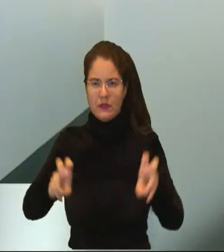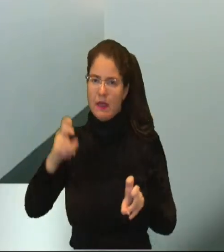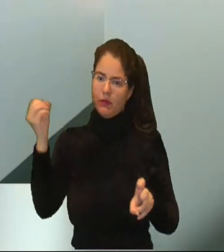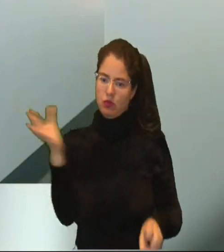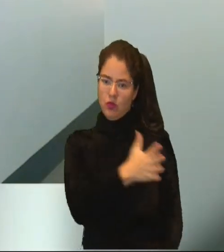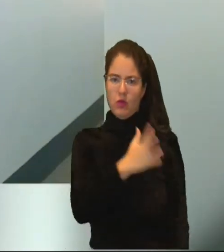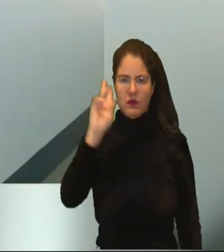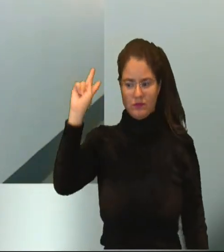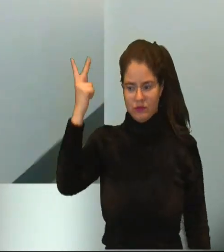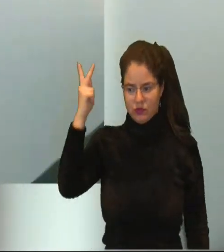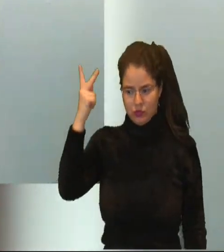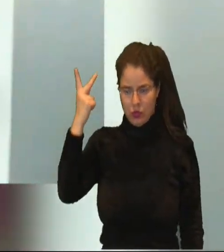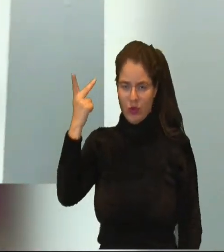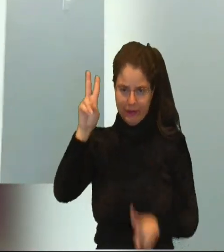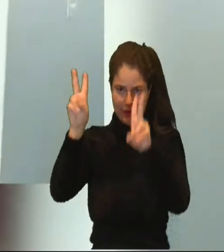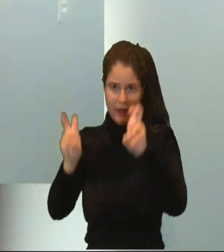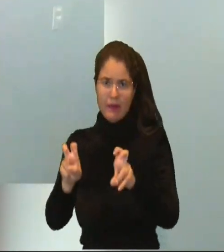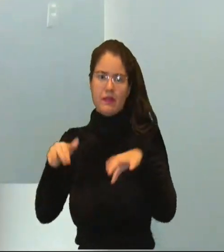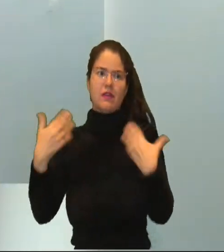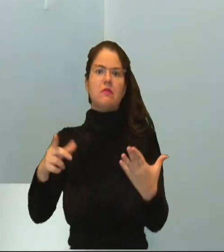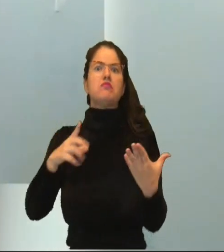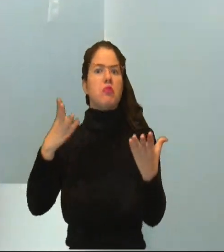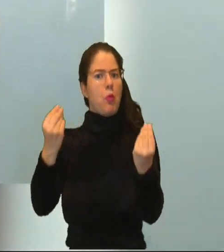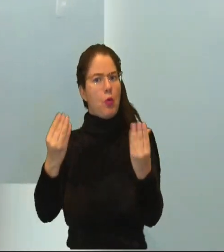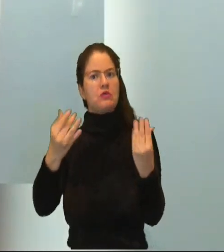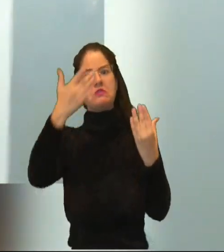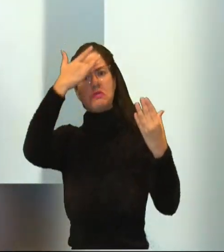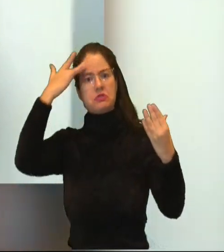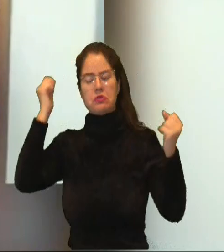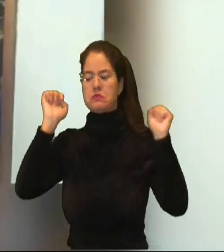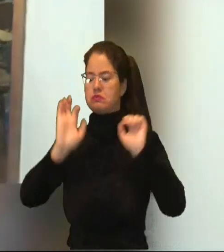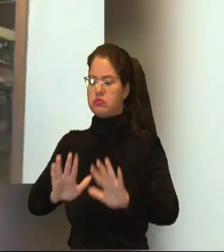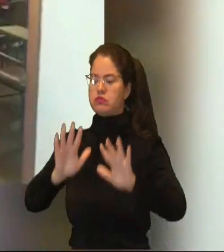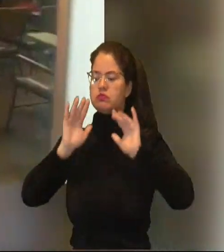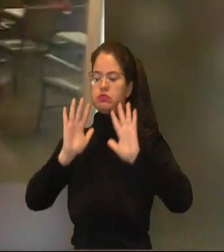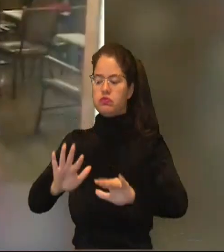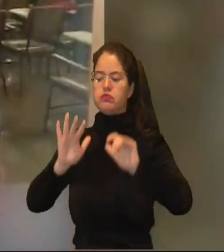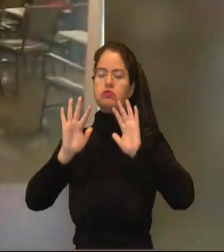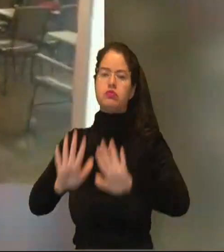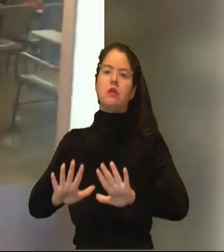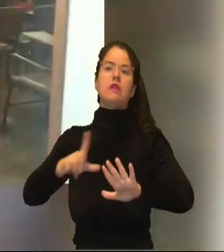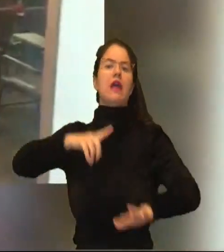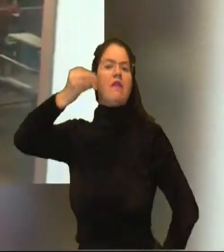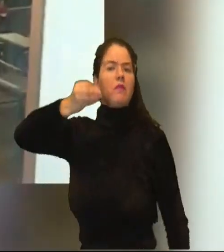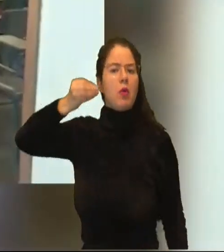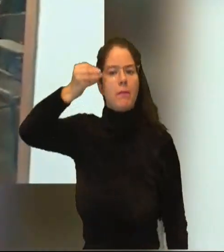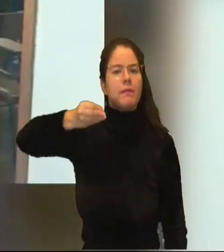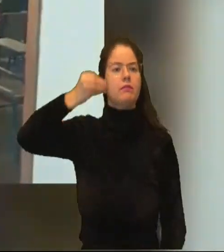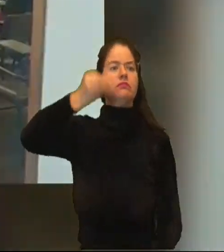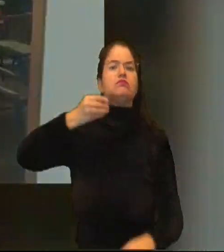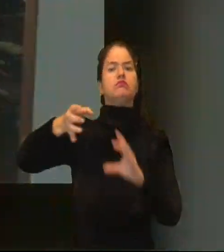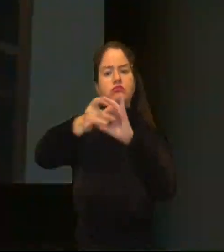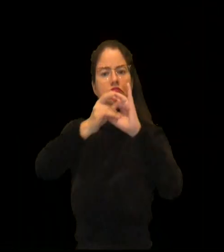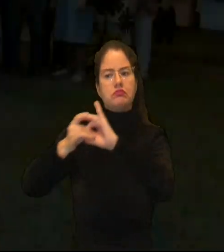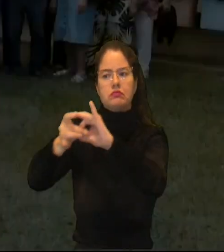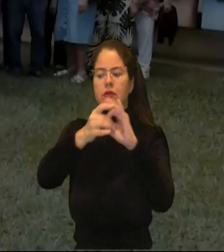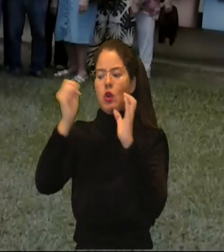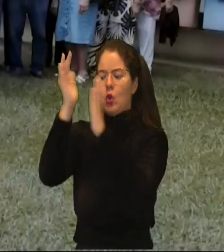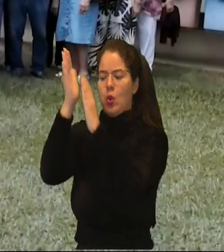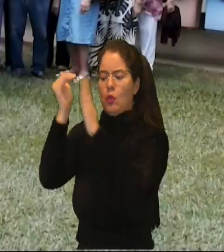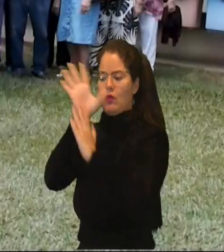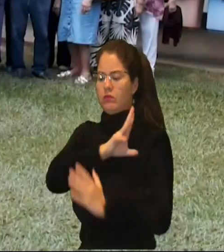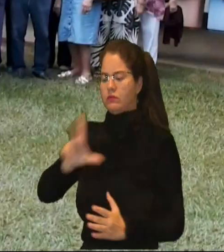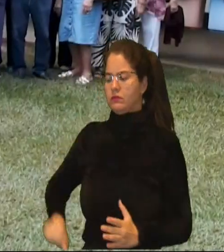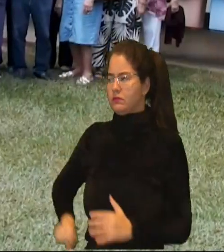História. O evento contou com expressiva participação dos irmãos que desfrutaram de momentos de comunhão, louvor e